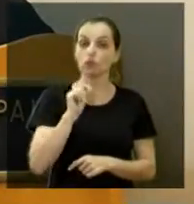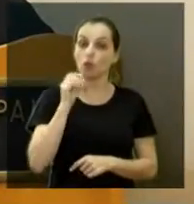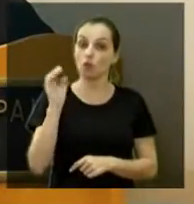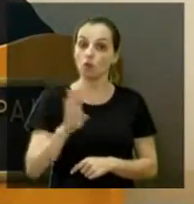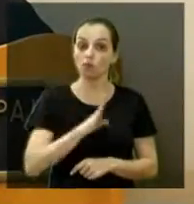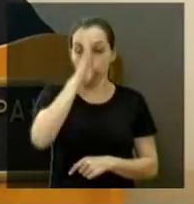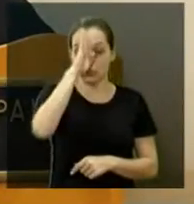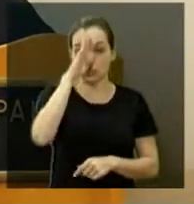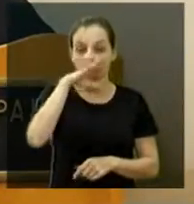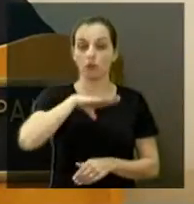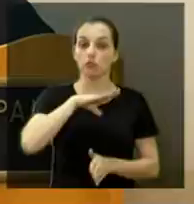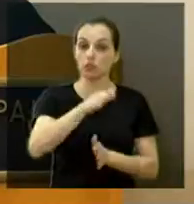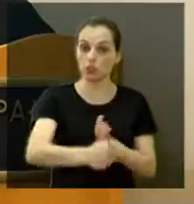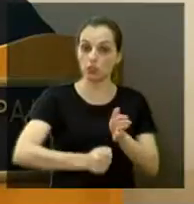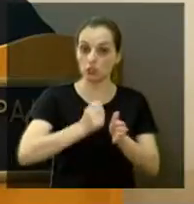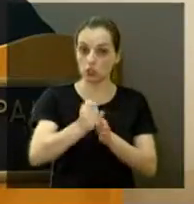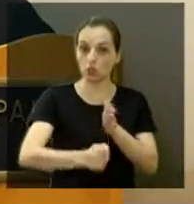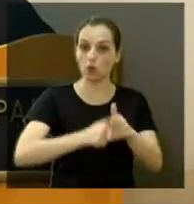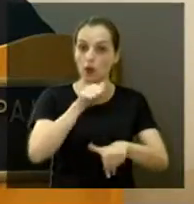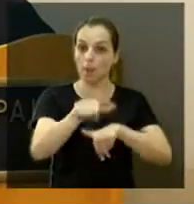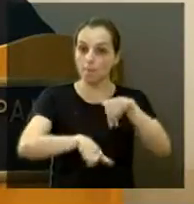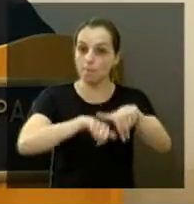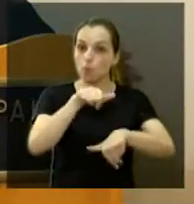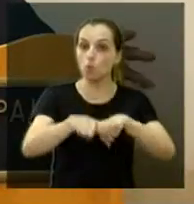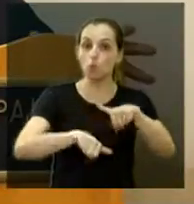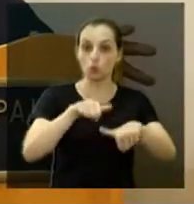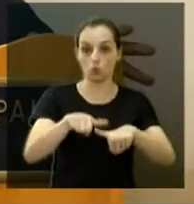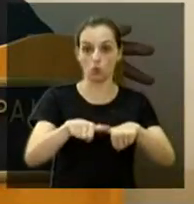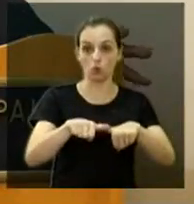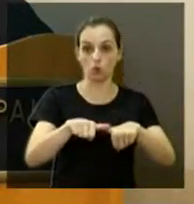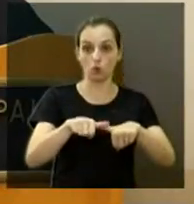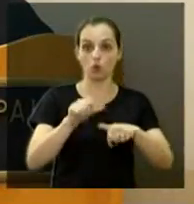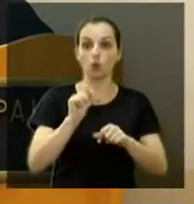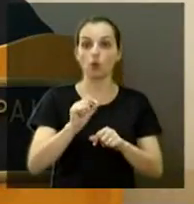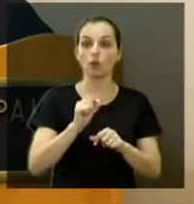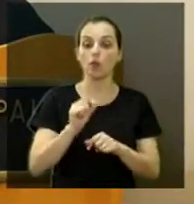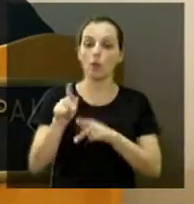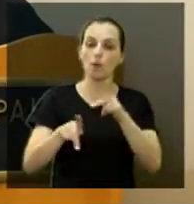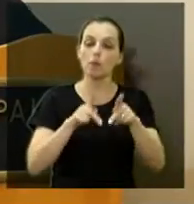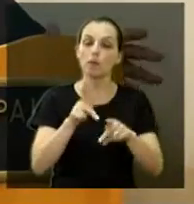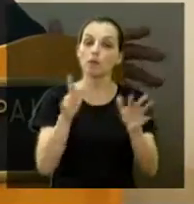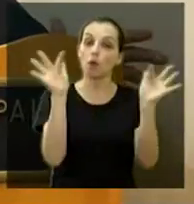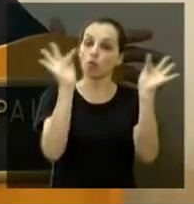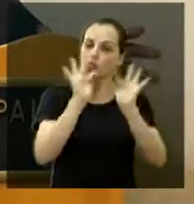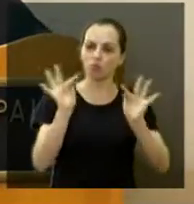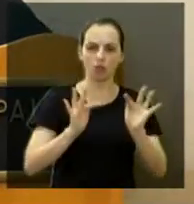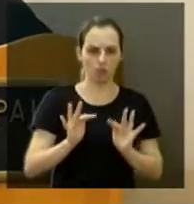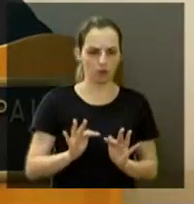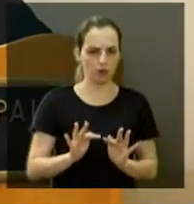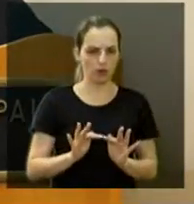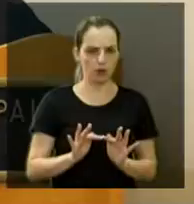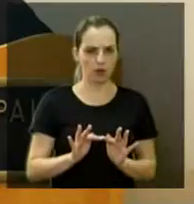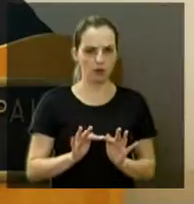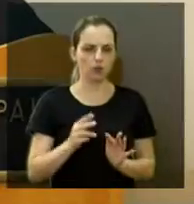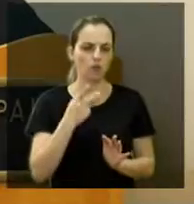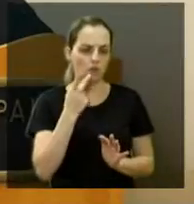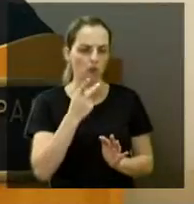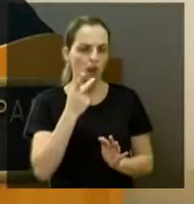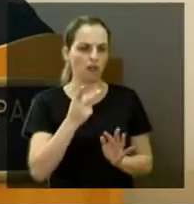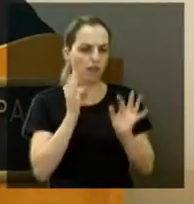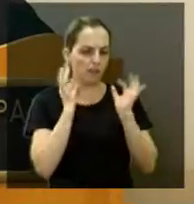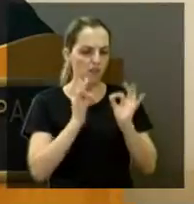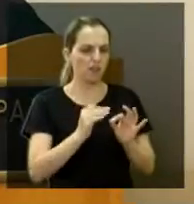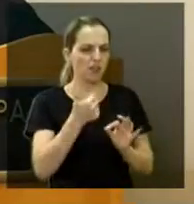na nossa cidade. Mudou bastante. A população está contemplada. Não vou falar que está 100%, óbvio,